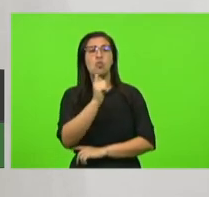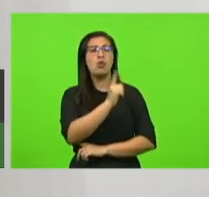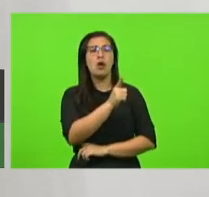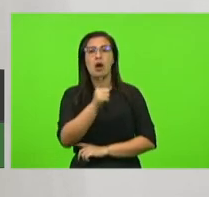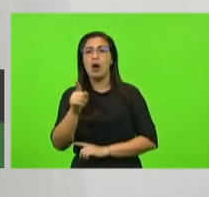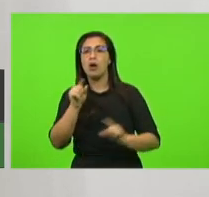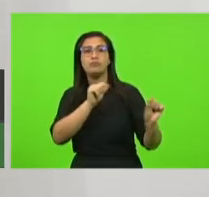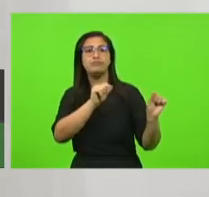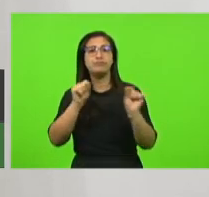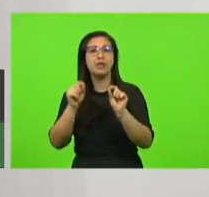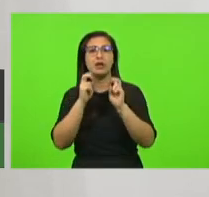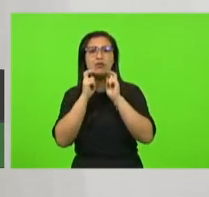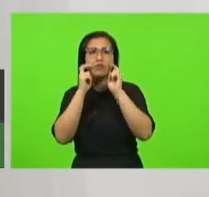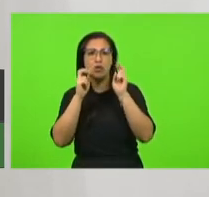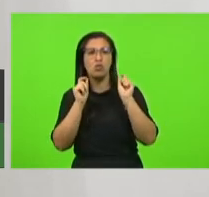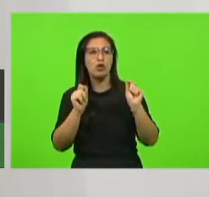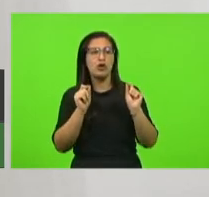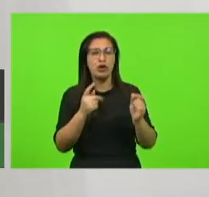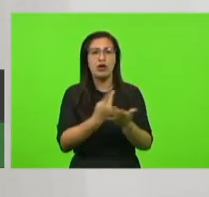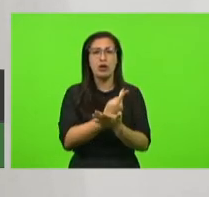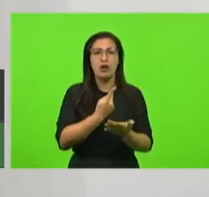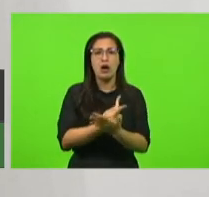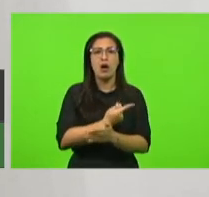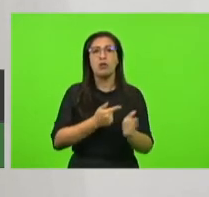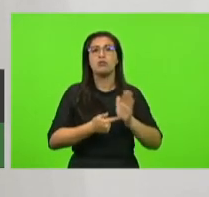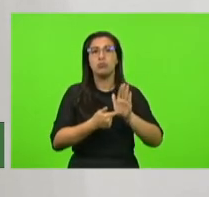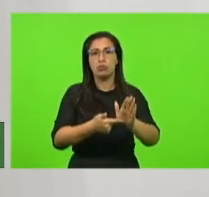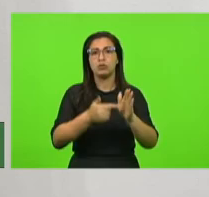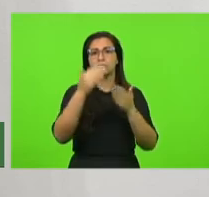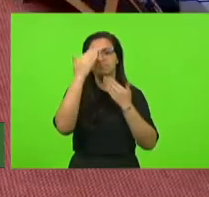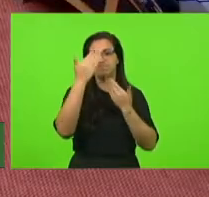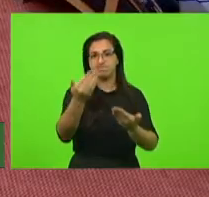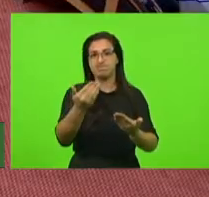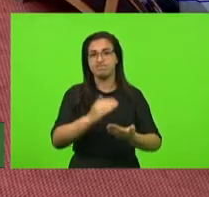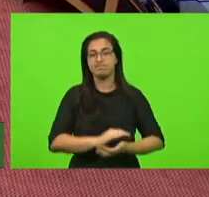está envergonhando Santa Catarina. Muito obrigado.